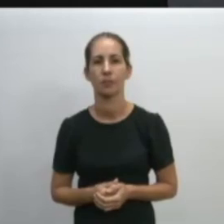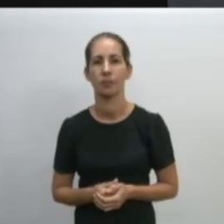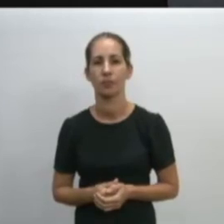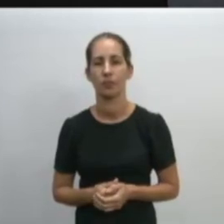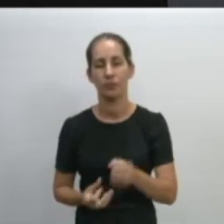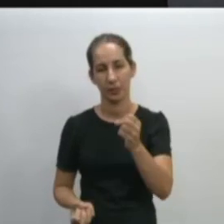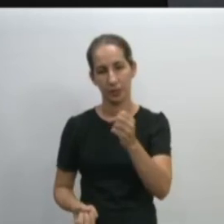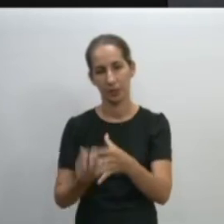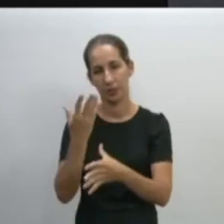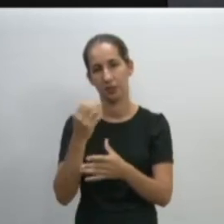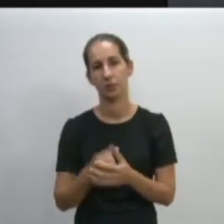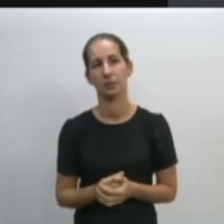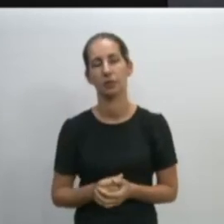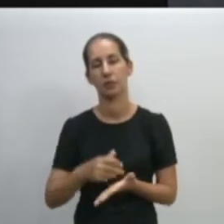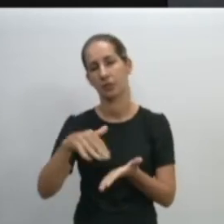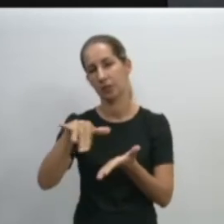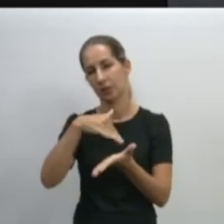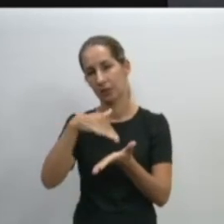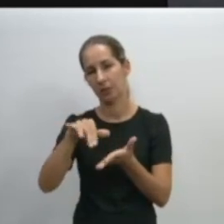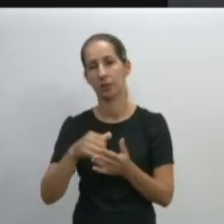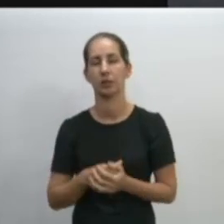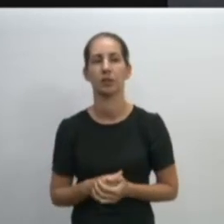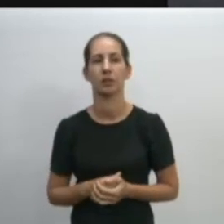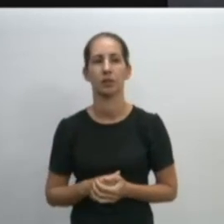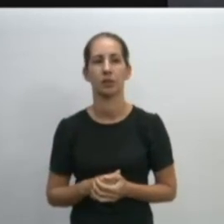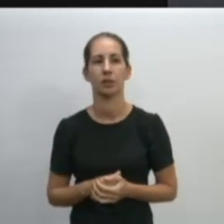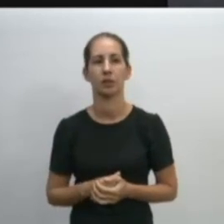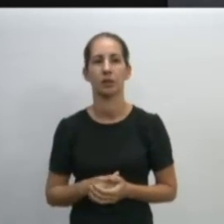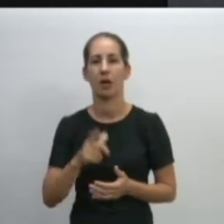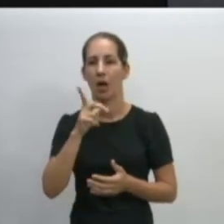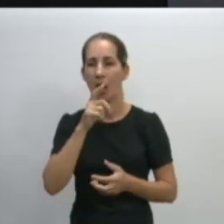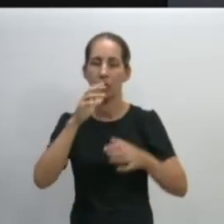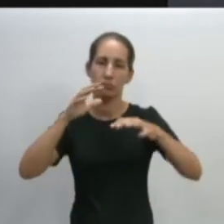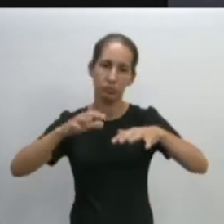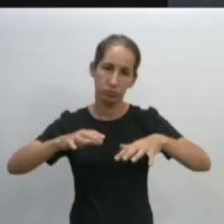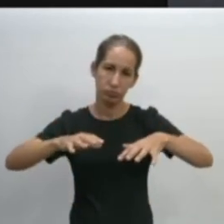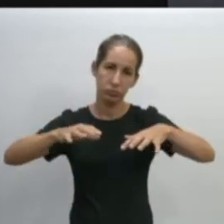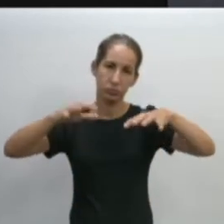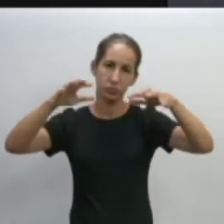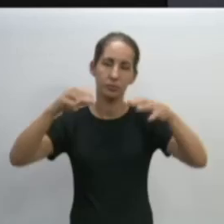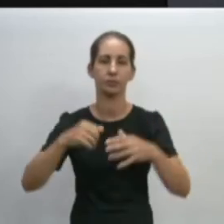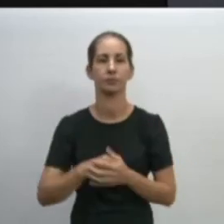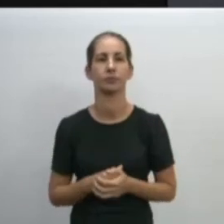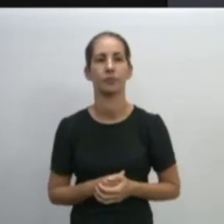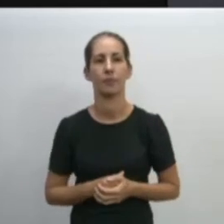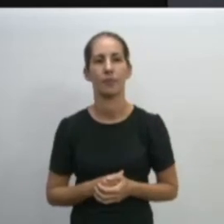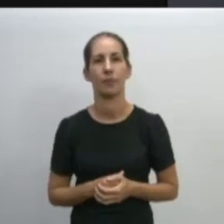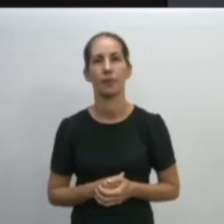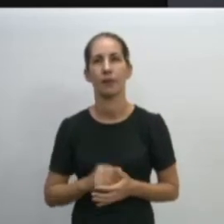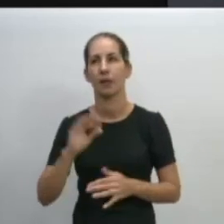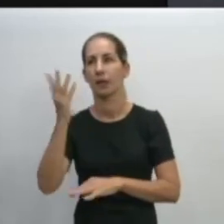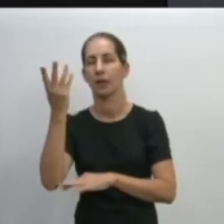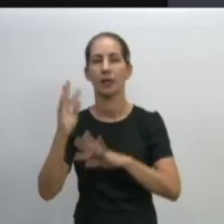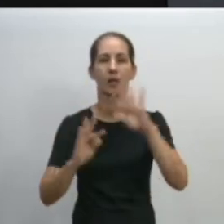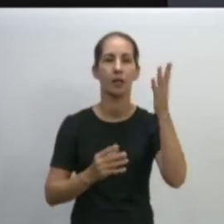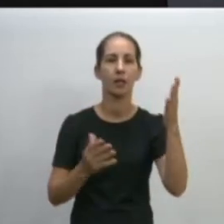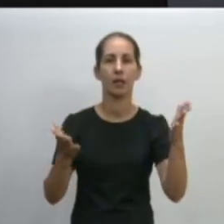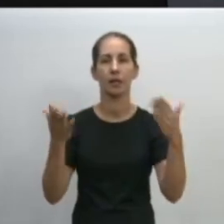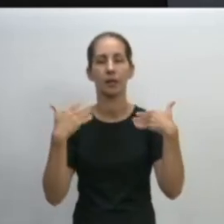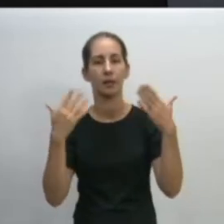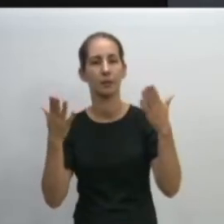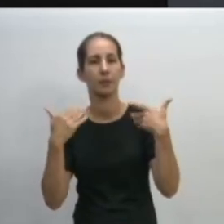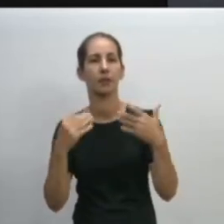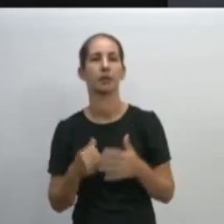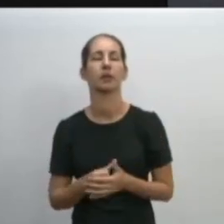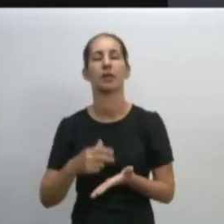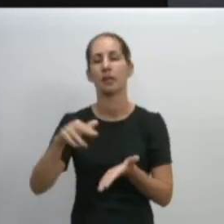inerentes à secretaria por algumas inundações, então, por questões climáticas. No entanto, é